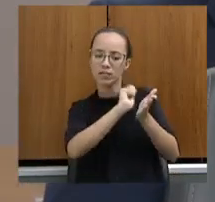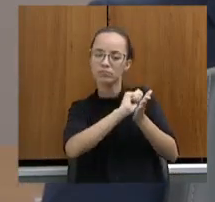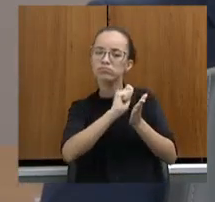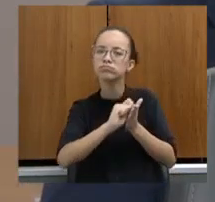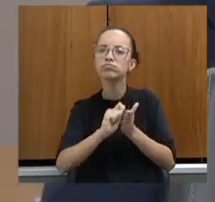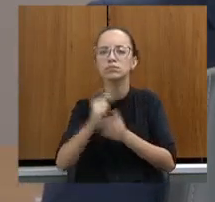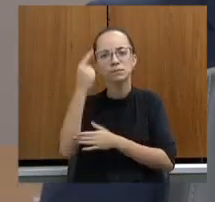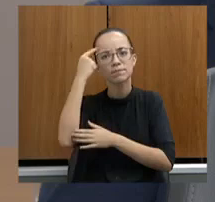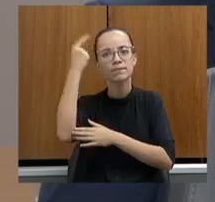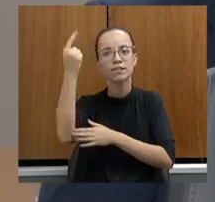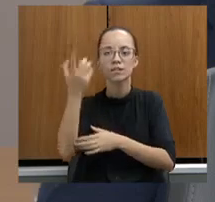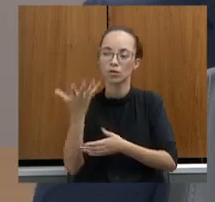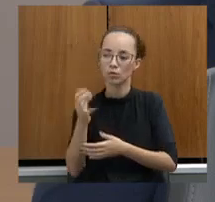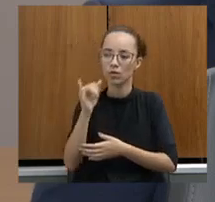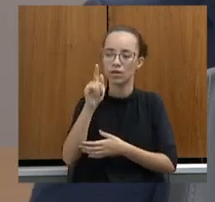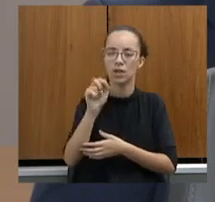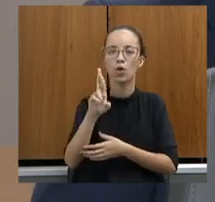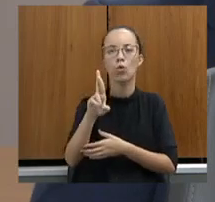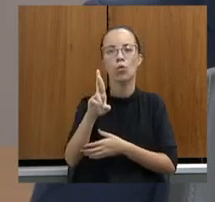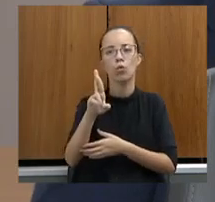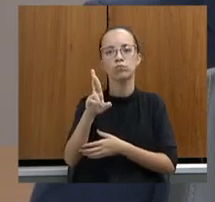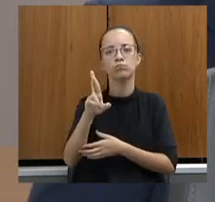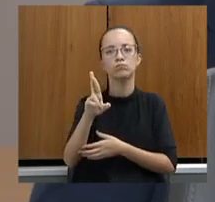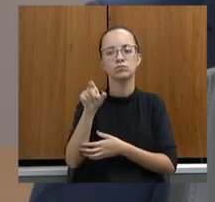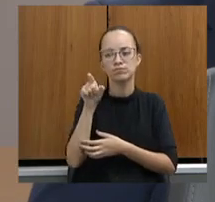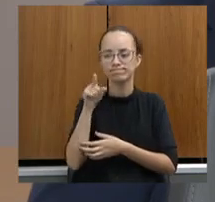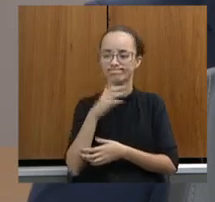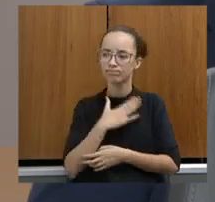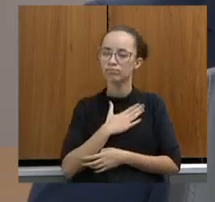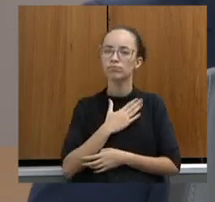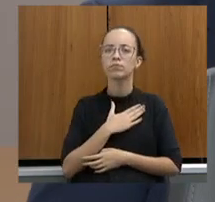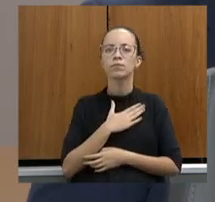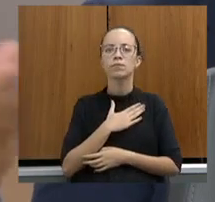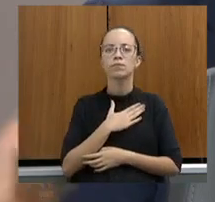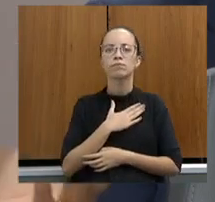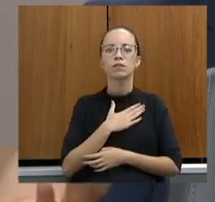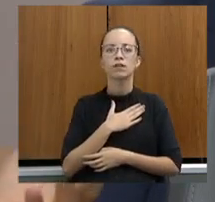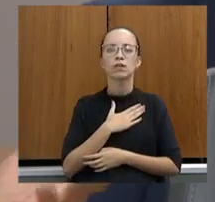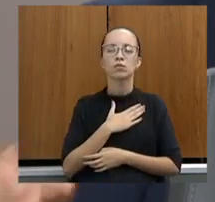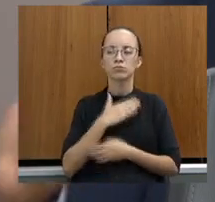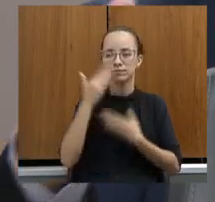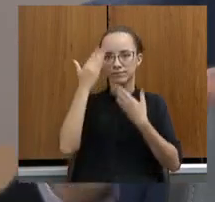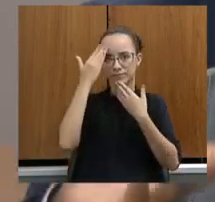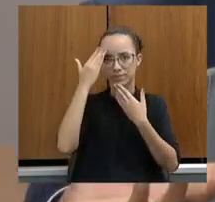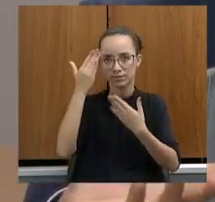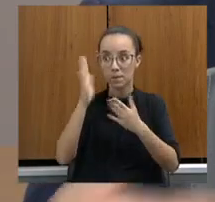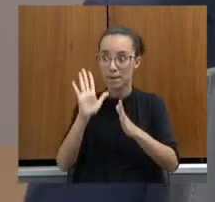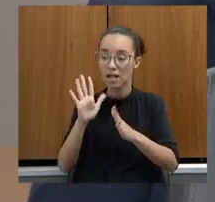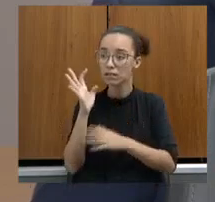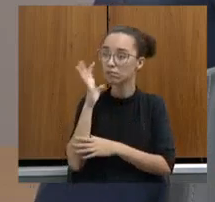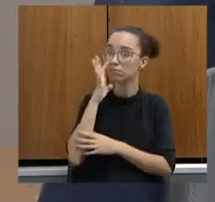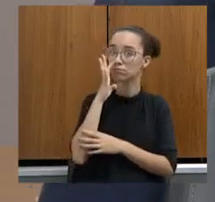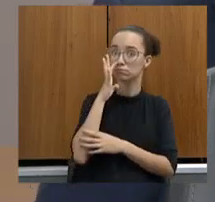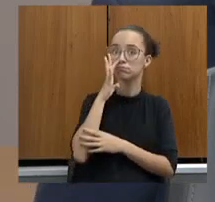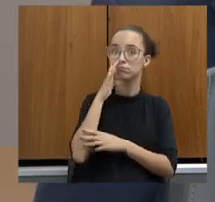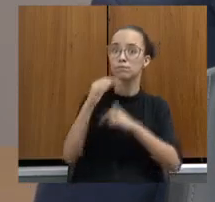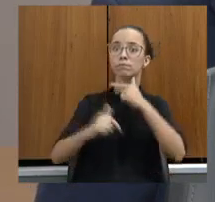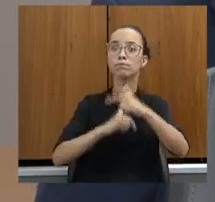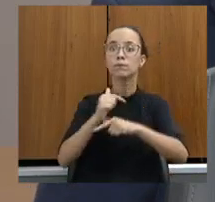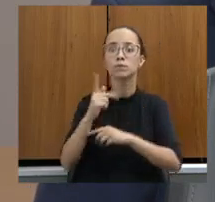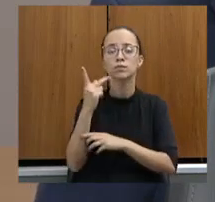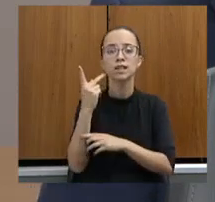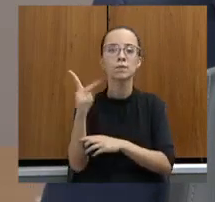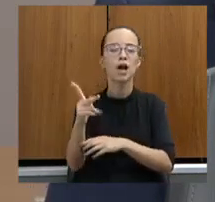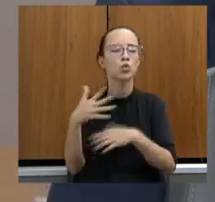Portanto o Igor deixo aqui externar né O meu a minha mais do que a minha gratidão a minha admiração por esse trabalho